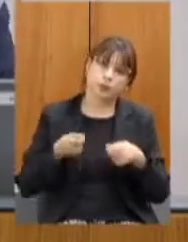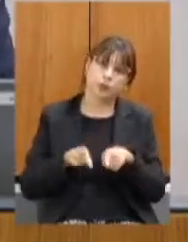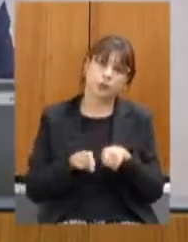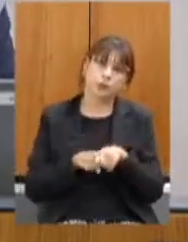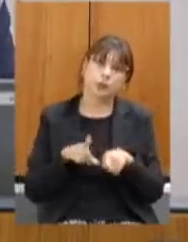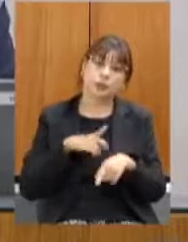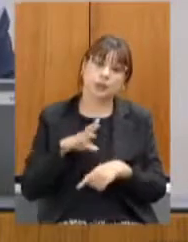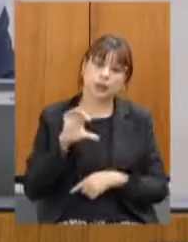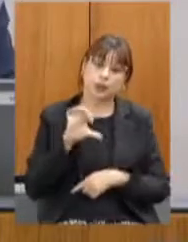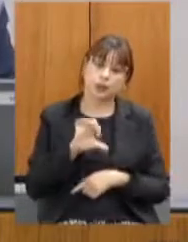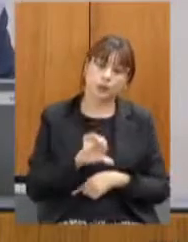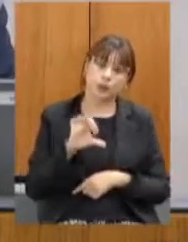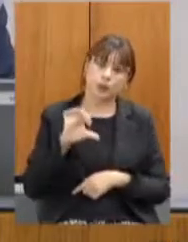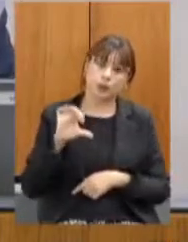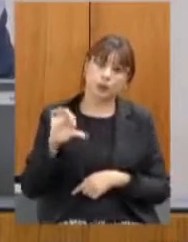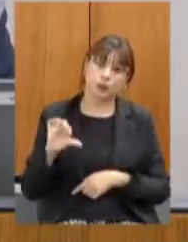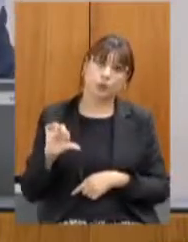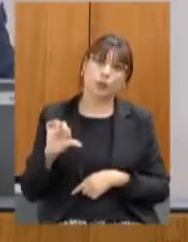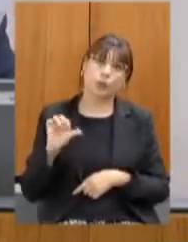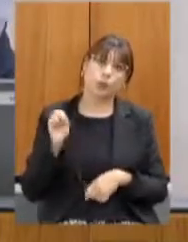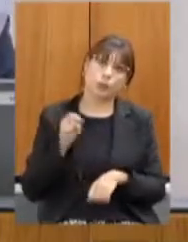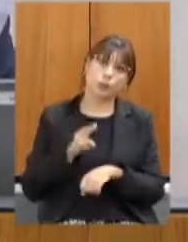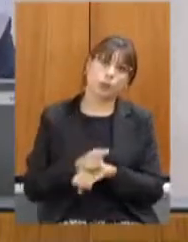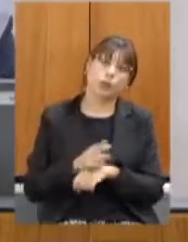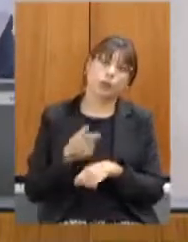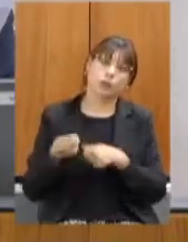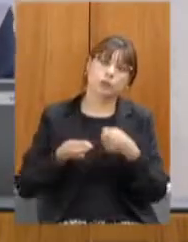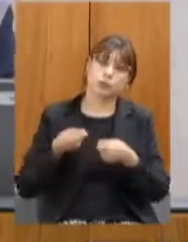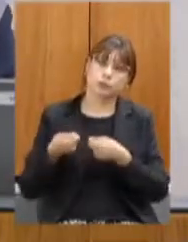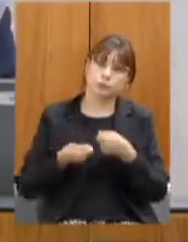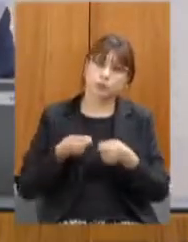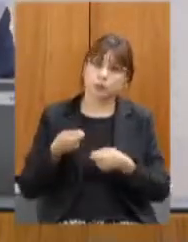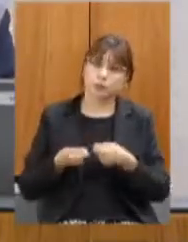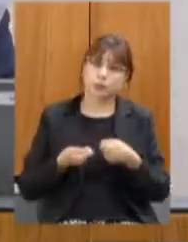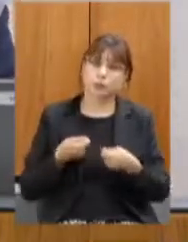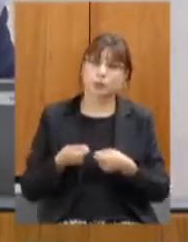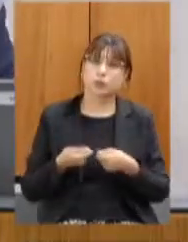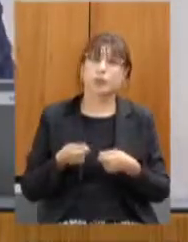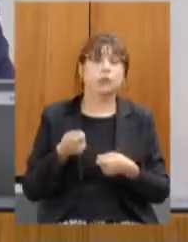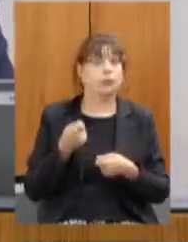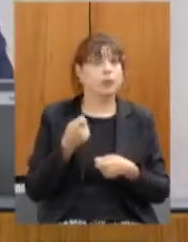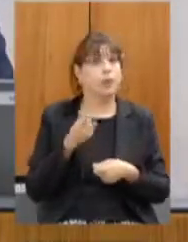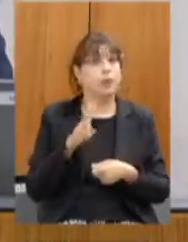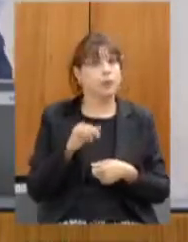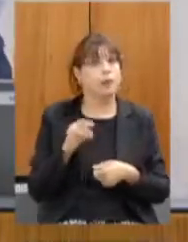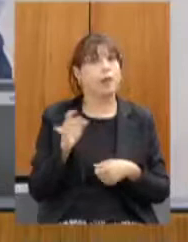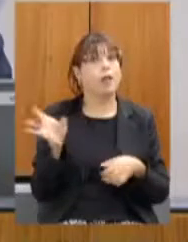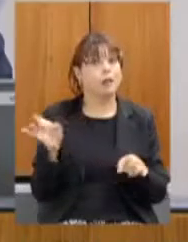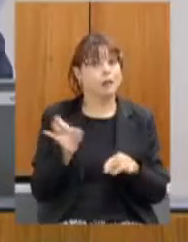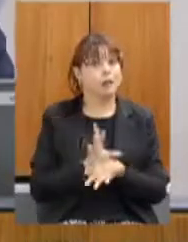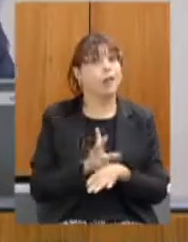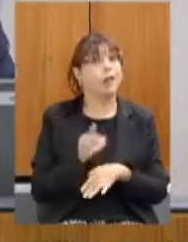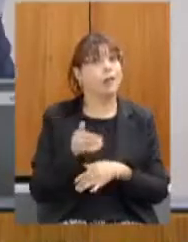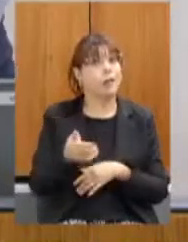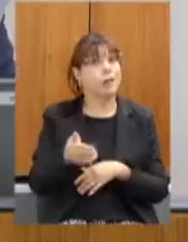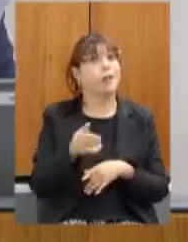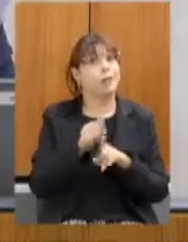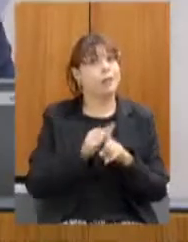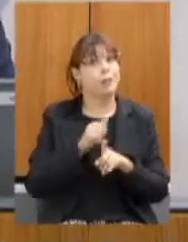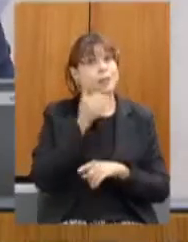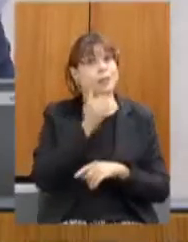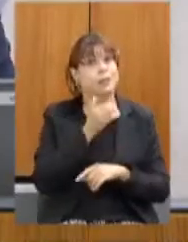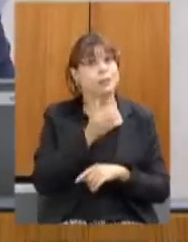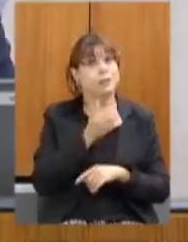de pessoal 99 contratos administrativos que possui data de encerramento em dezembro e